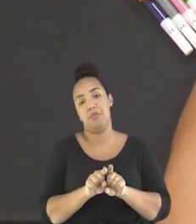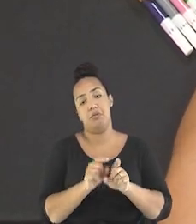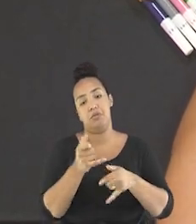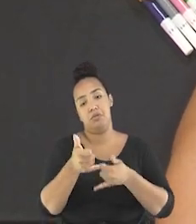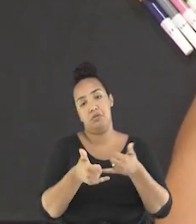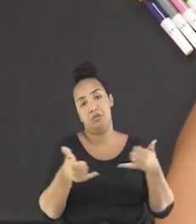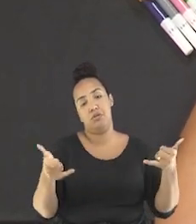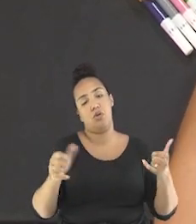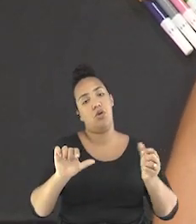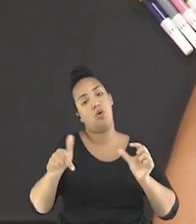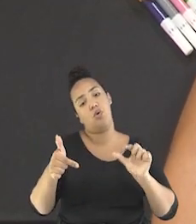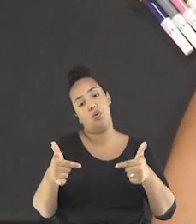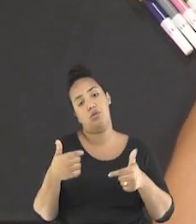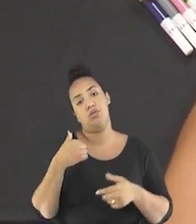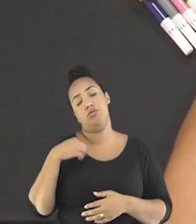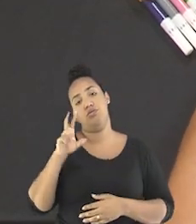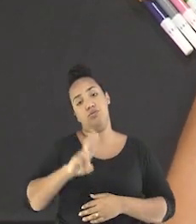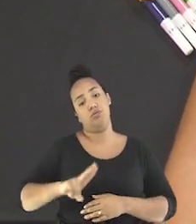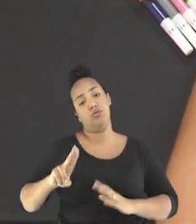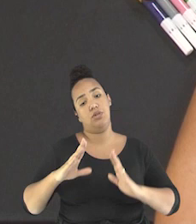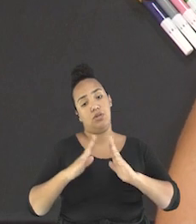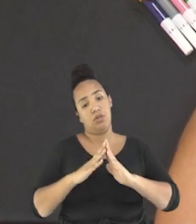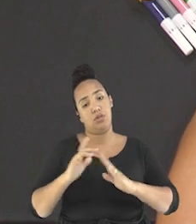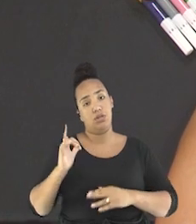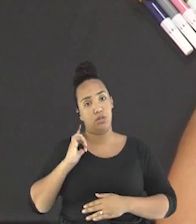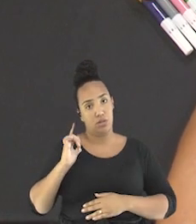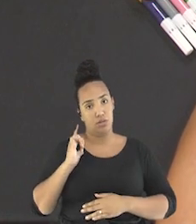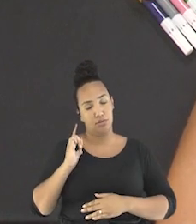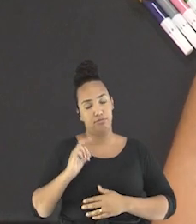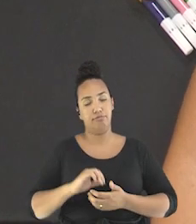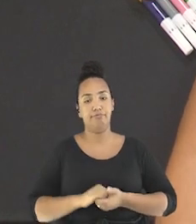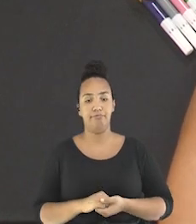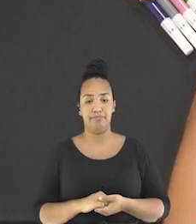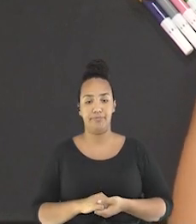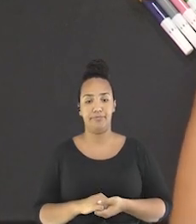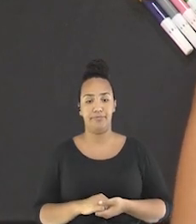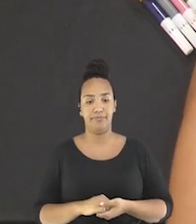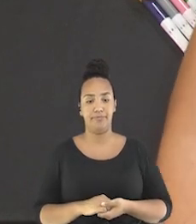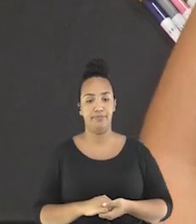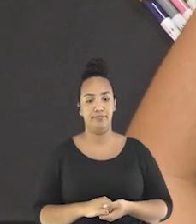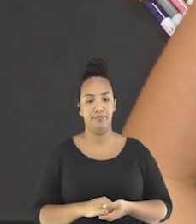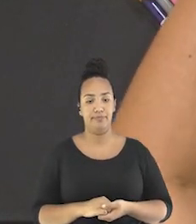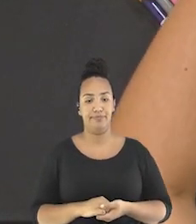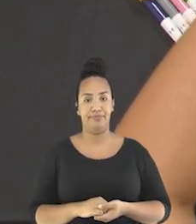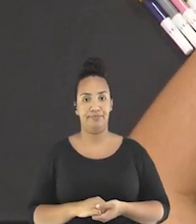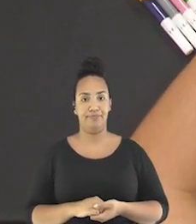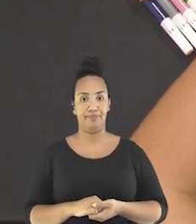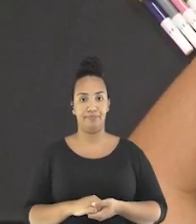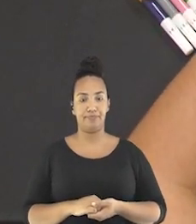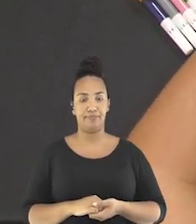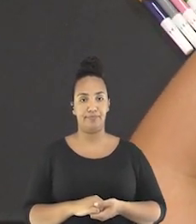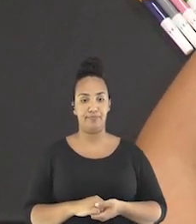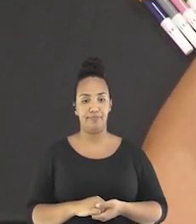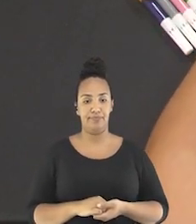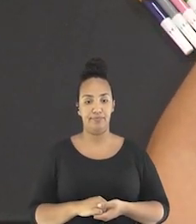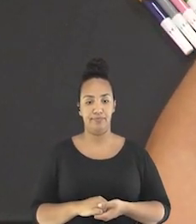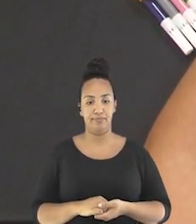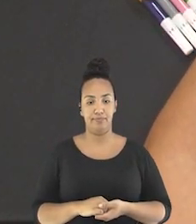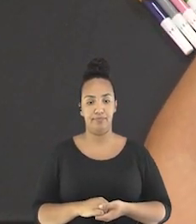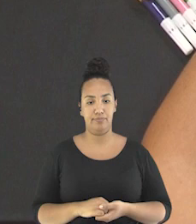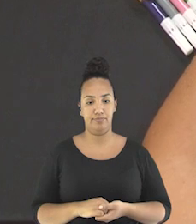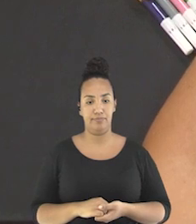ser barbante, tá, gente? É porque eu não tinha, então eu utilizei o que eu tinha em casa mesmo, que era uma linha. Então, a gente vai pegar